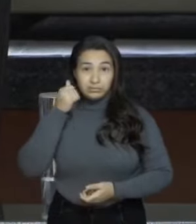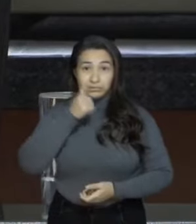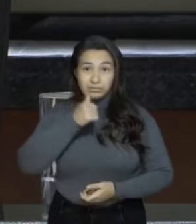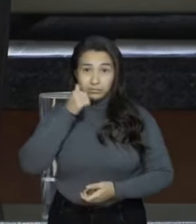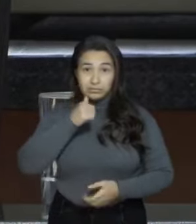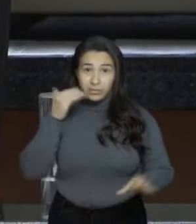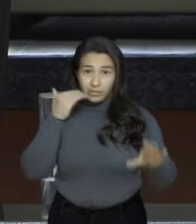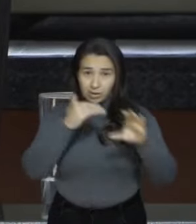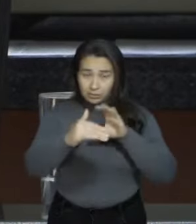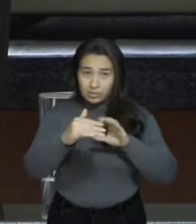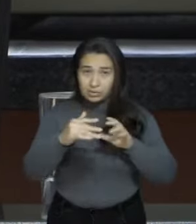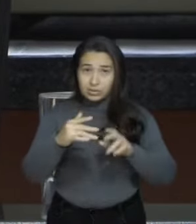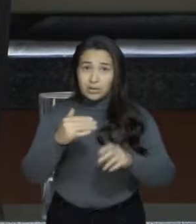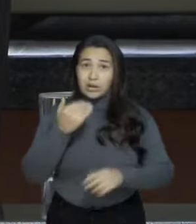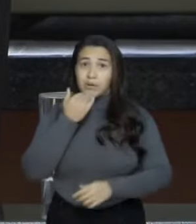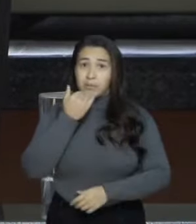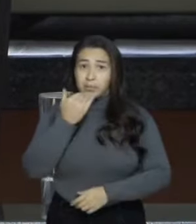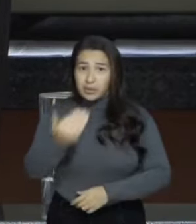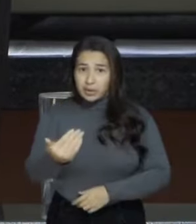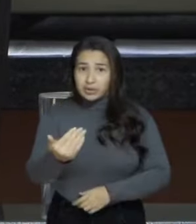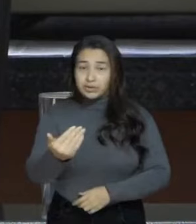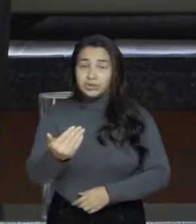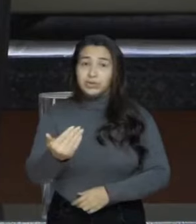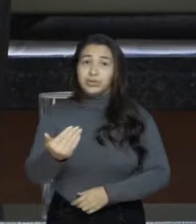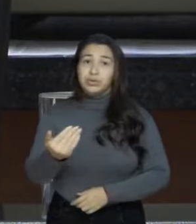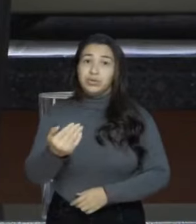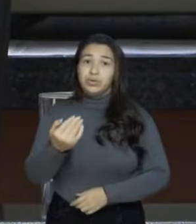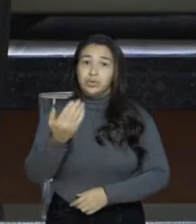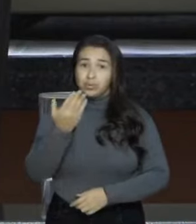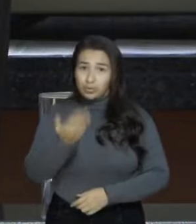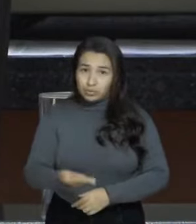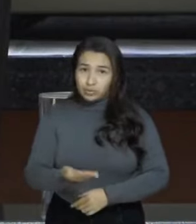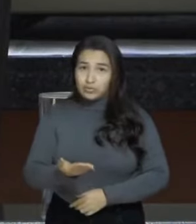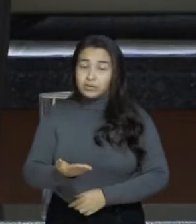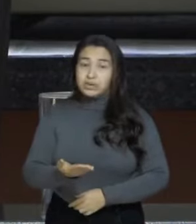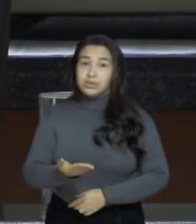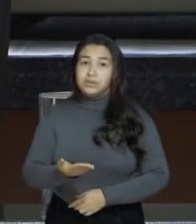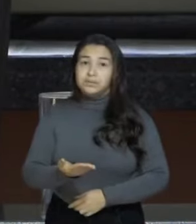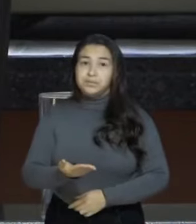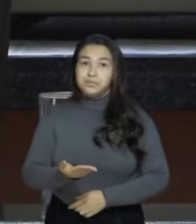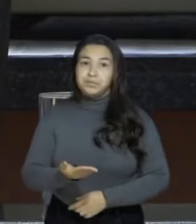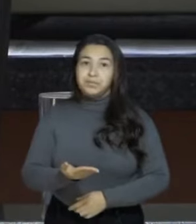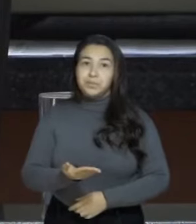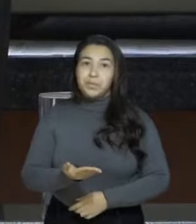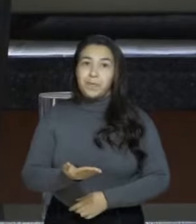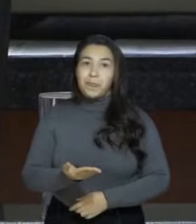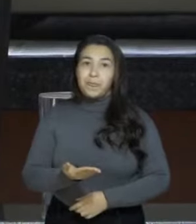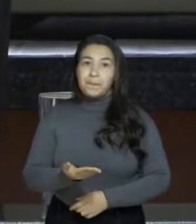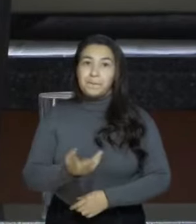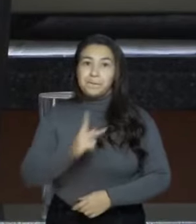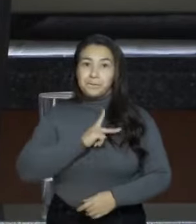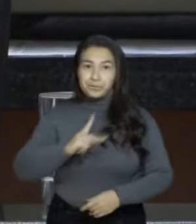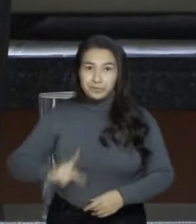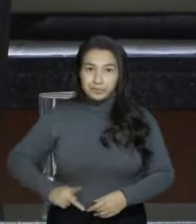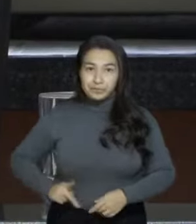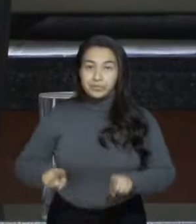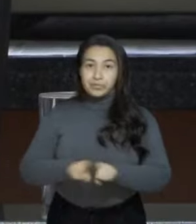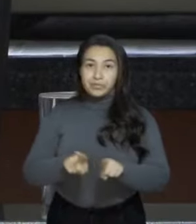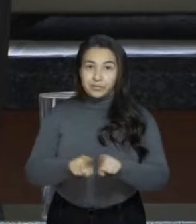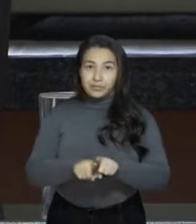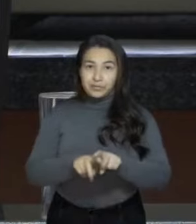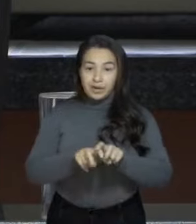ou requerimento verbal de vossa excelência a presidência e a mesa diretora